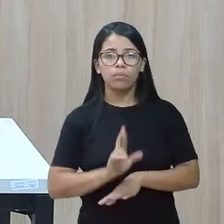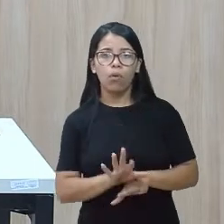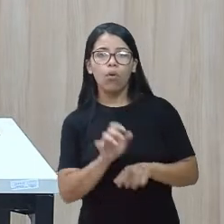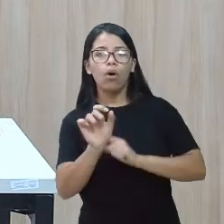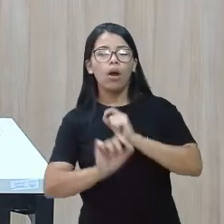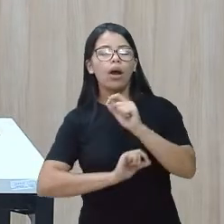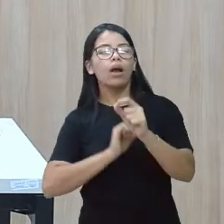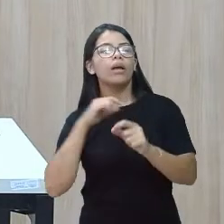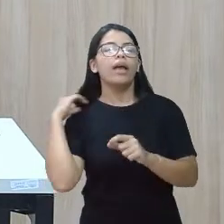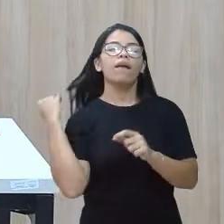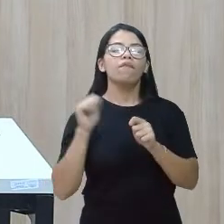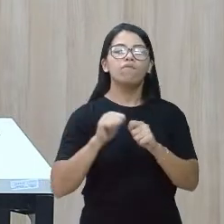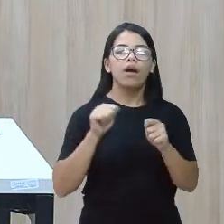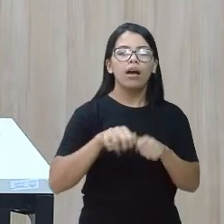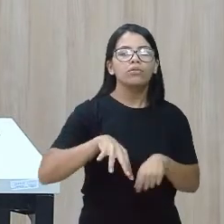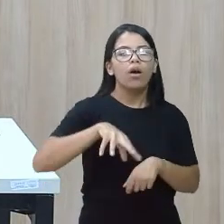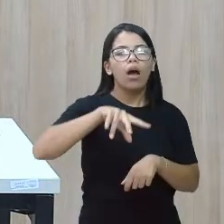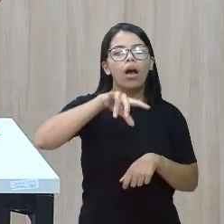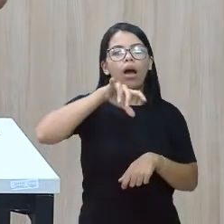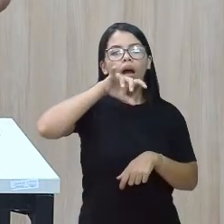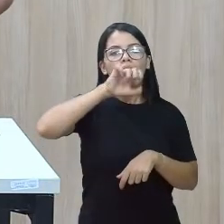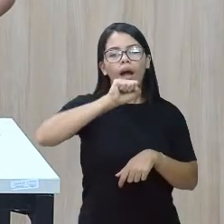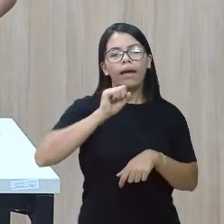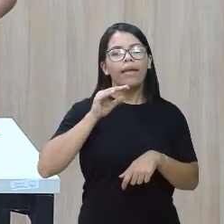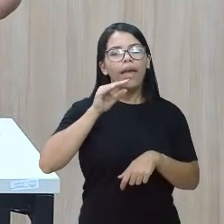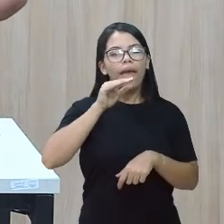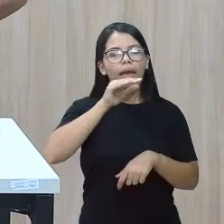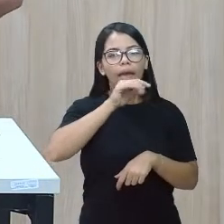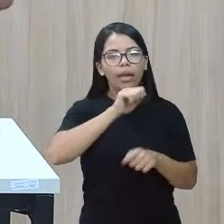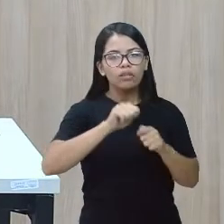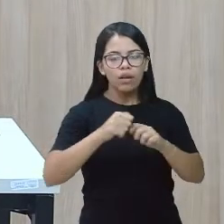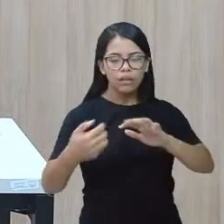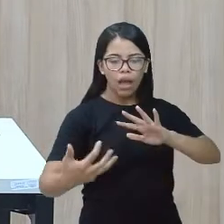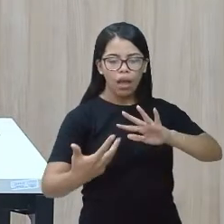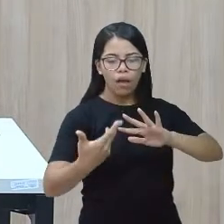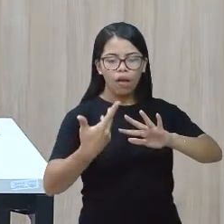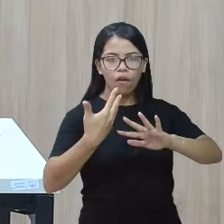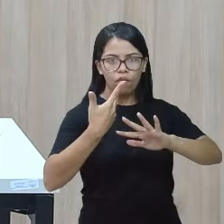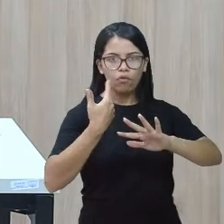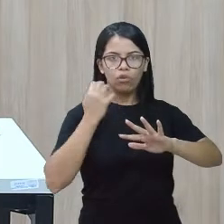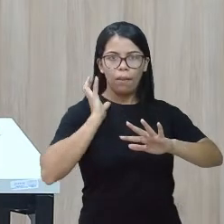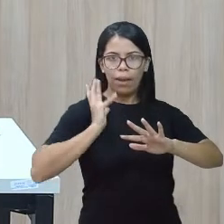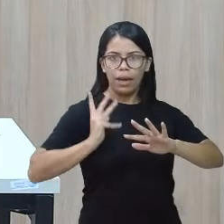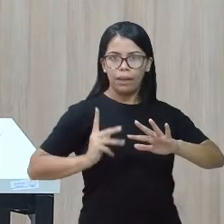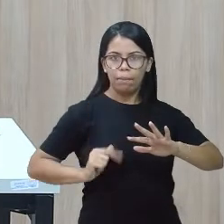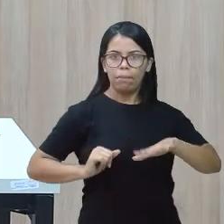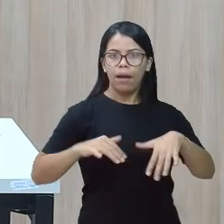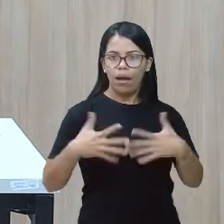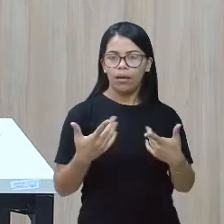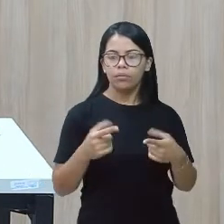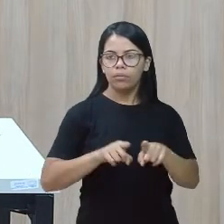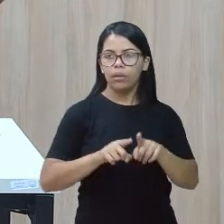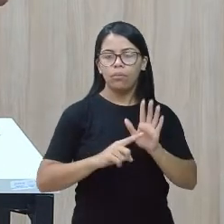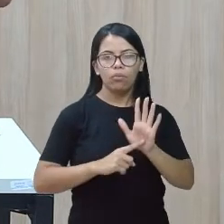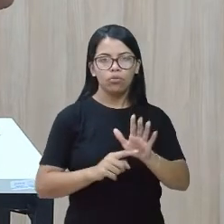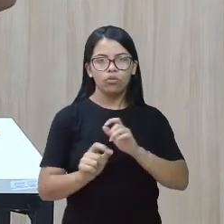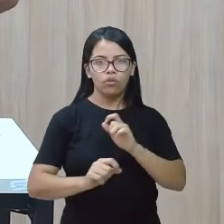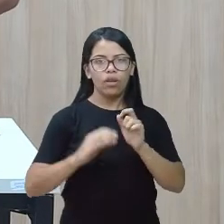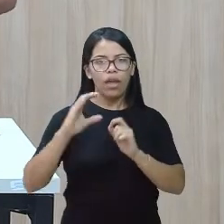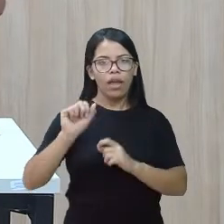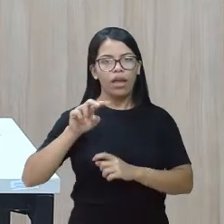né, quem vai umedecer e também quem vai filtrar? Porque aqui eu coloquei, ó, cavidade nasal, o nosso